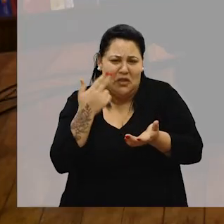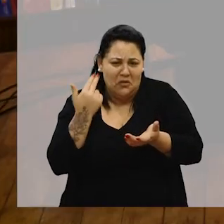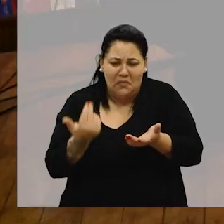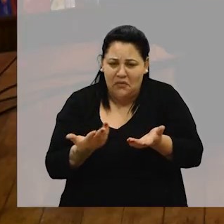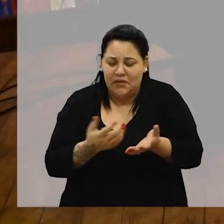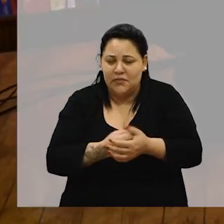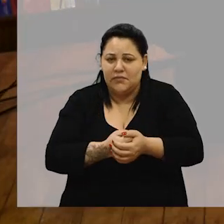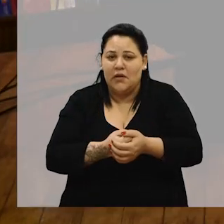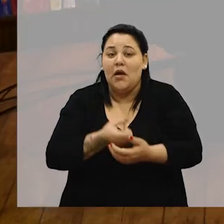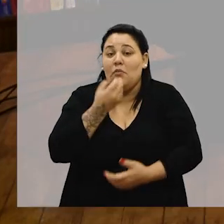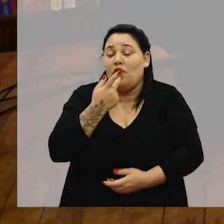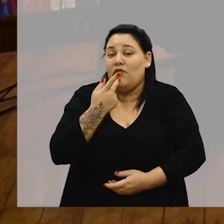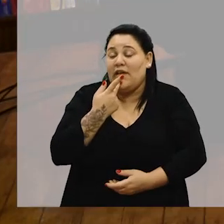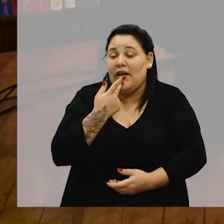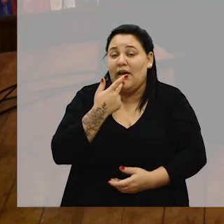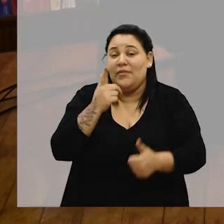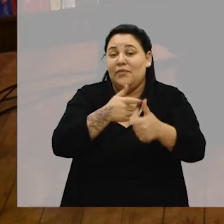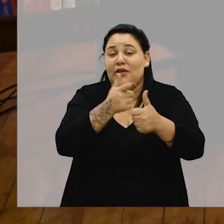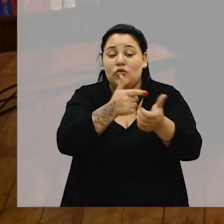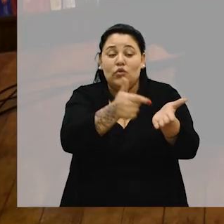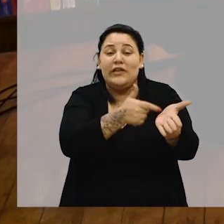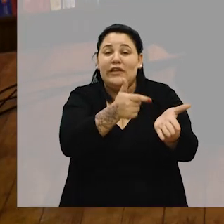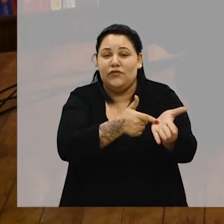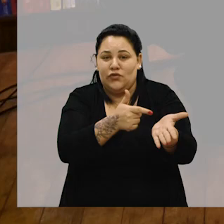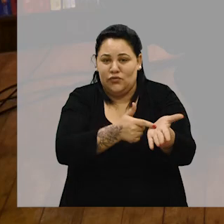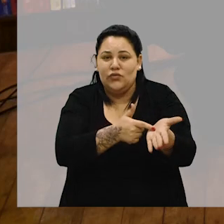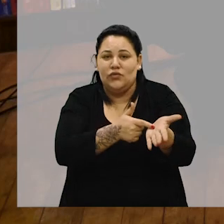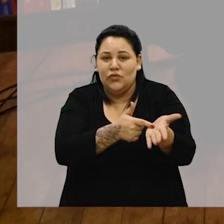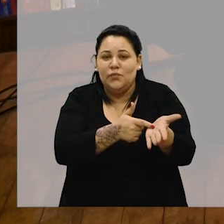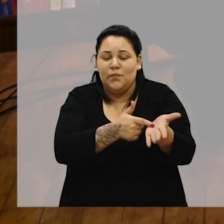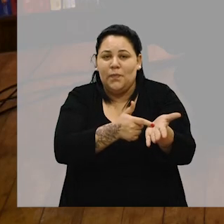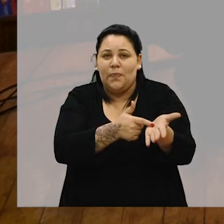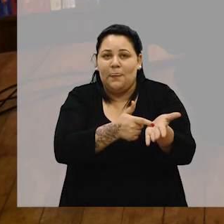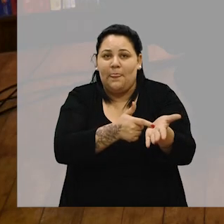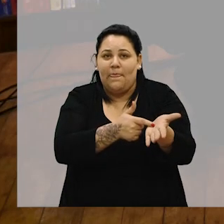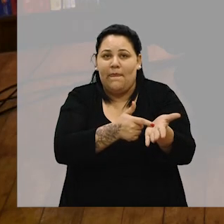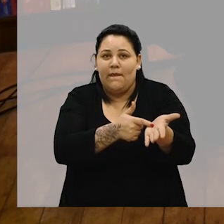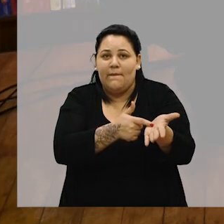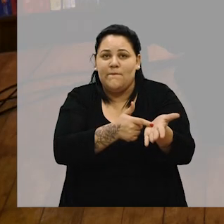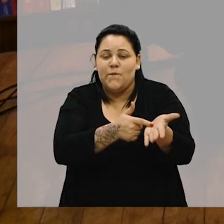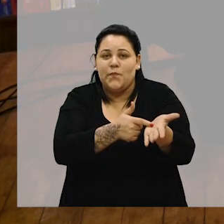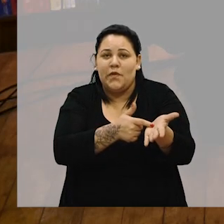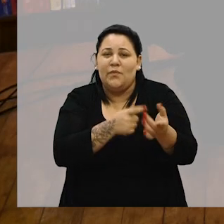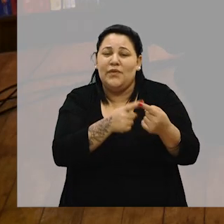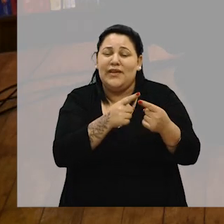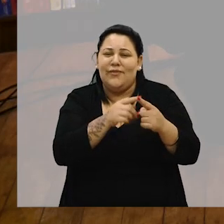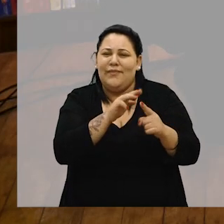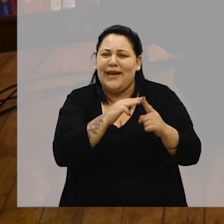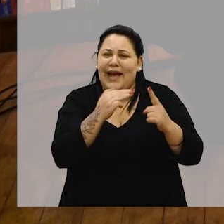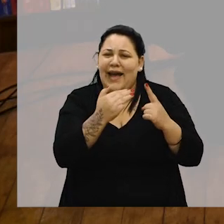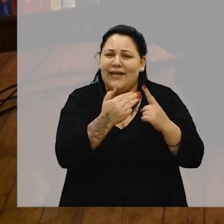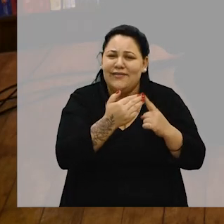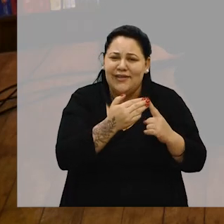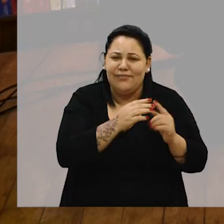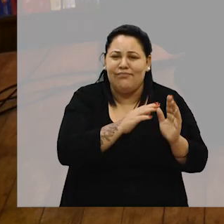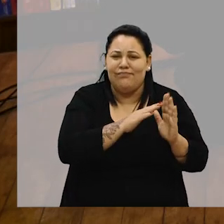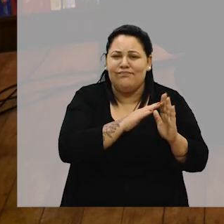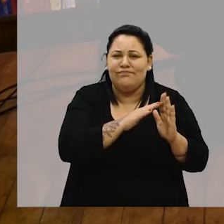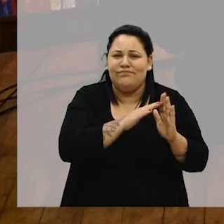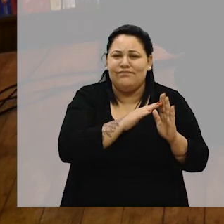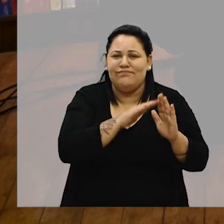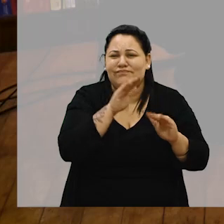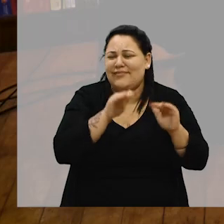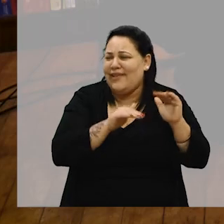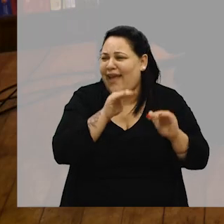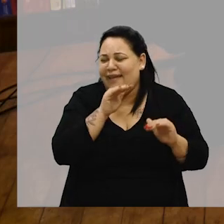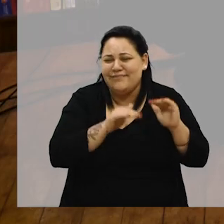Bom, vamos lá. Falar um pouco sobre a questão do livro físico. O mercado ele é bem balançado, né? Nesses 19 anos de